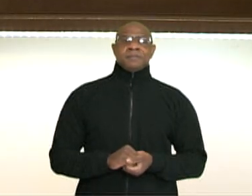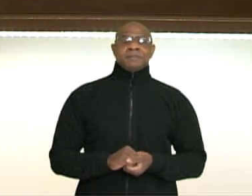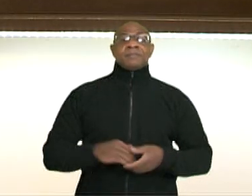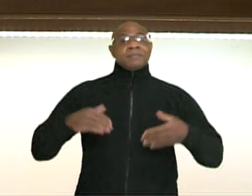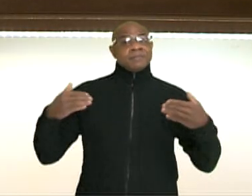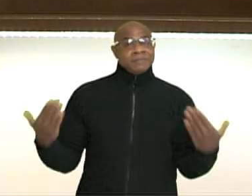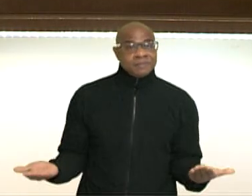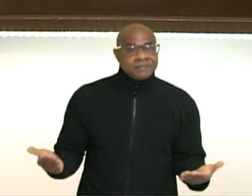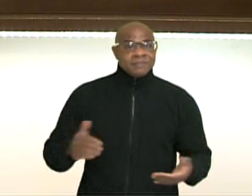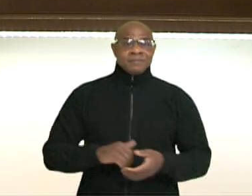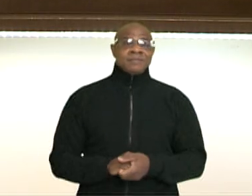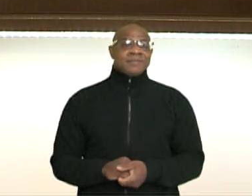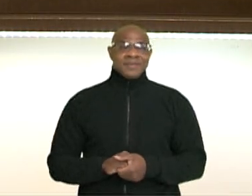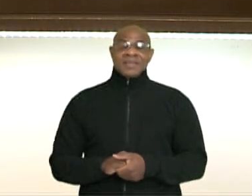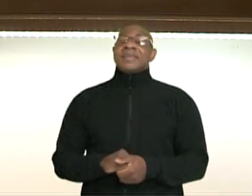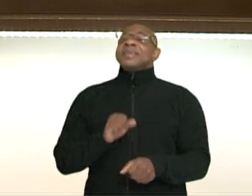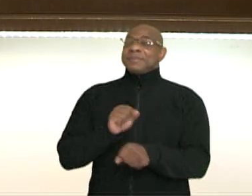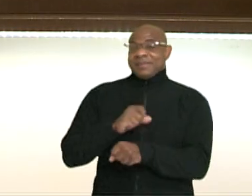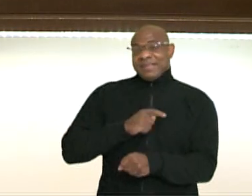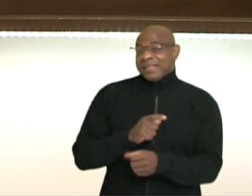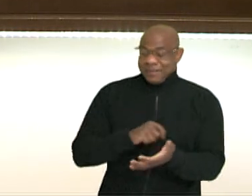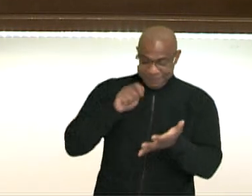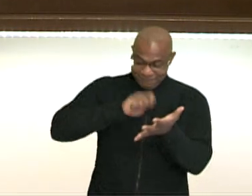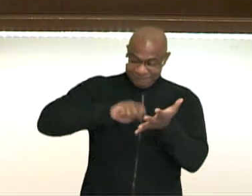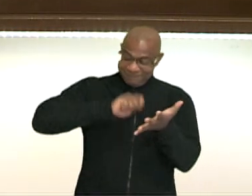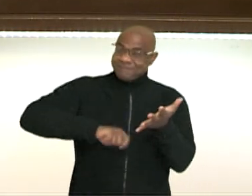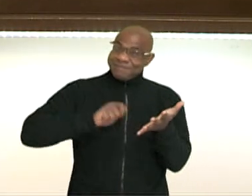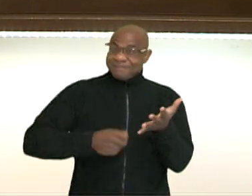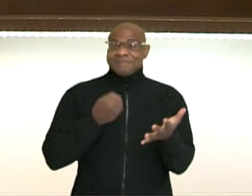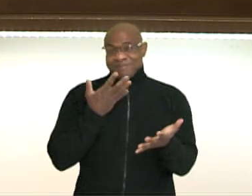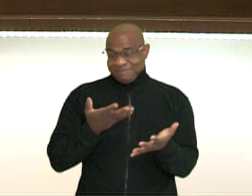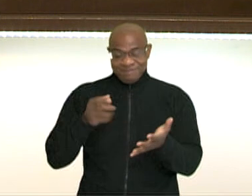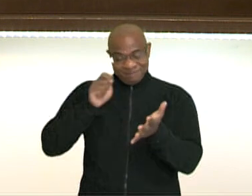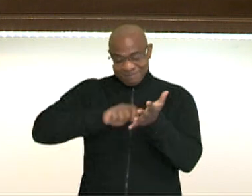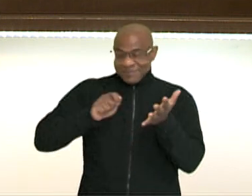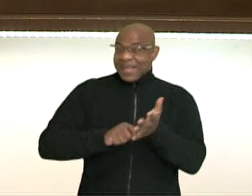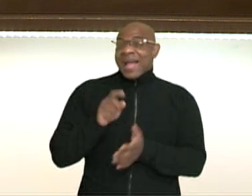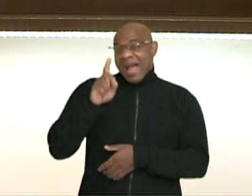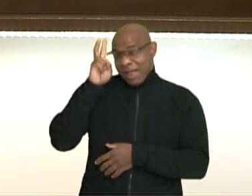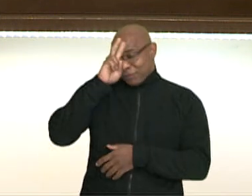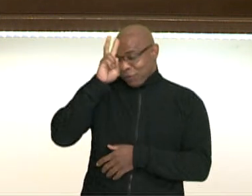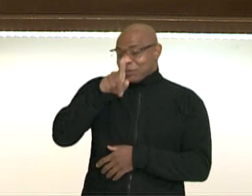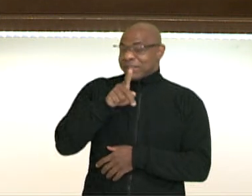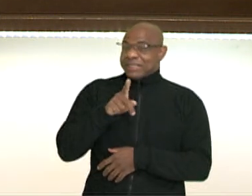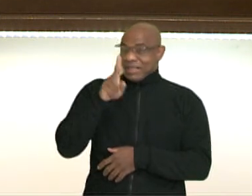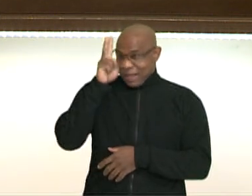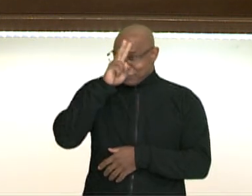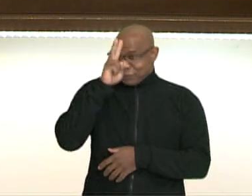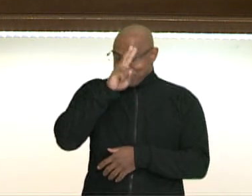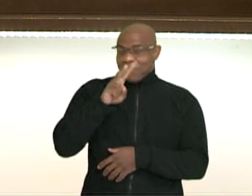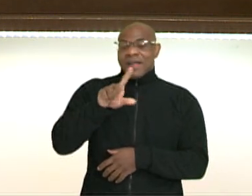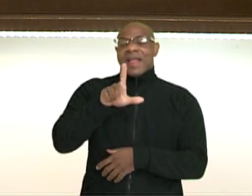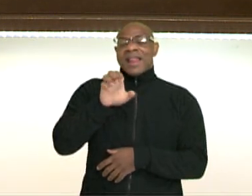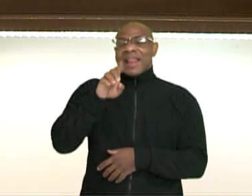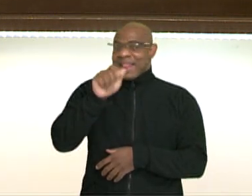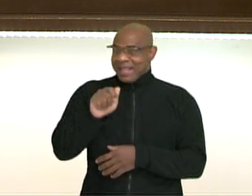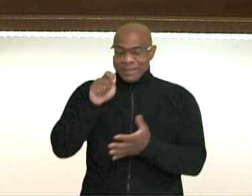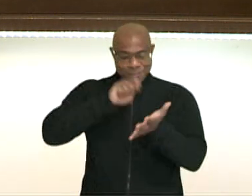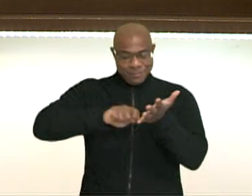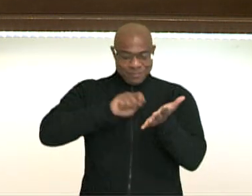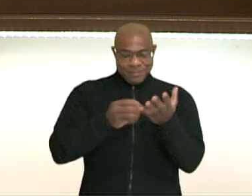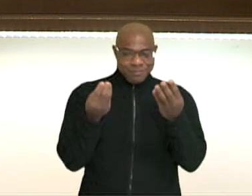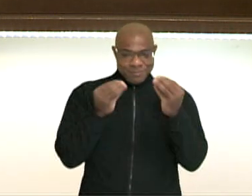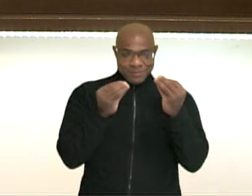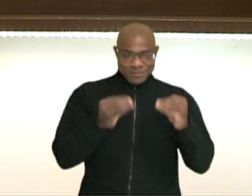Muito bem, espero que vocês tenham caprichado aí, né, anotado certinho a lenda que vocês lembraram, né? Muito legal. Ou